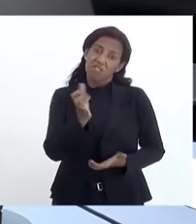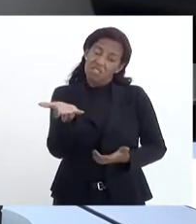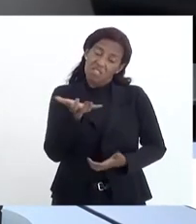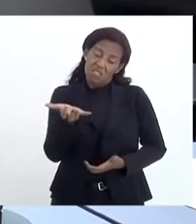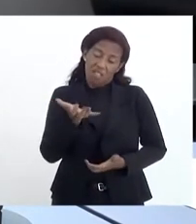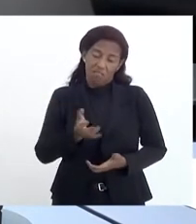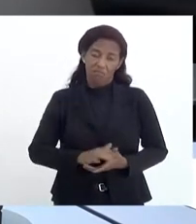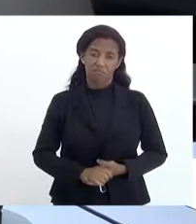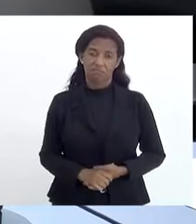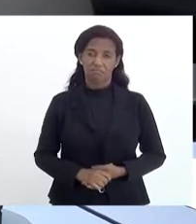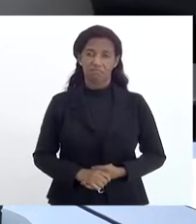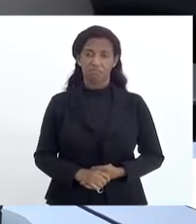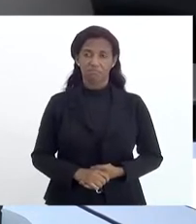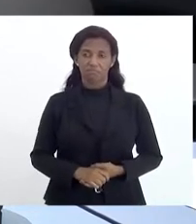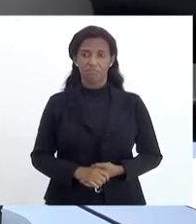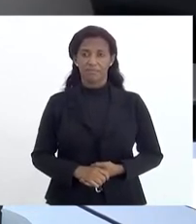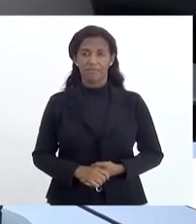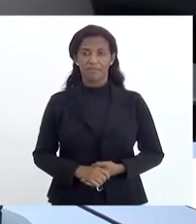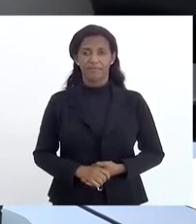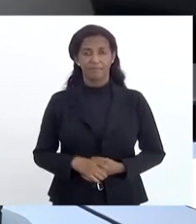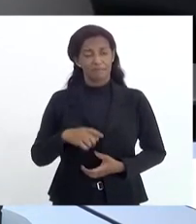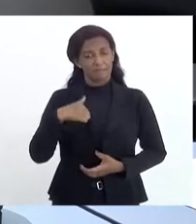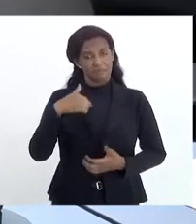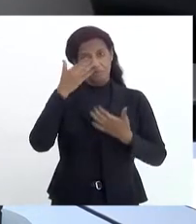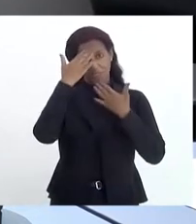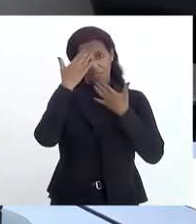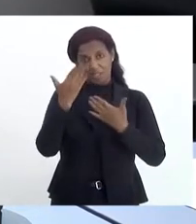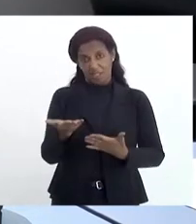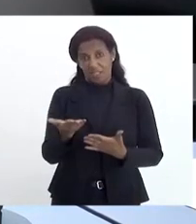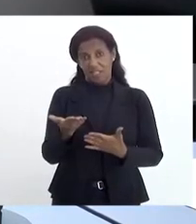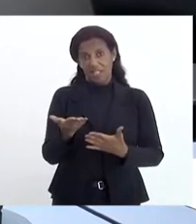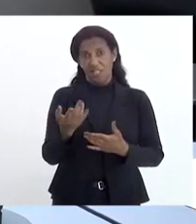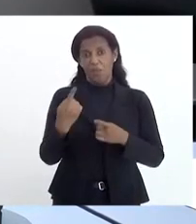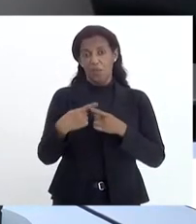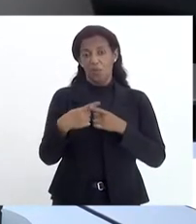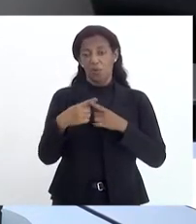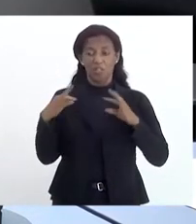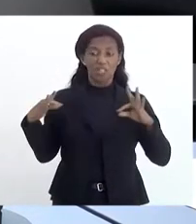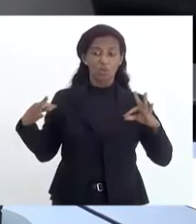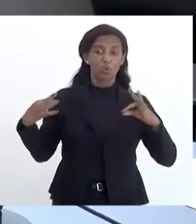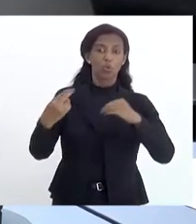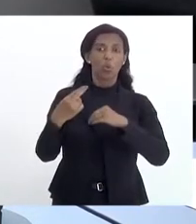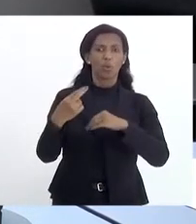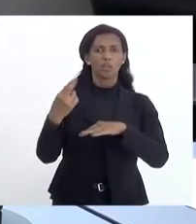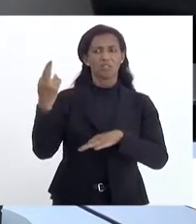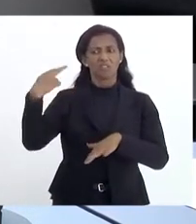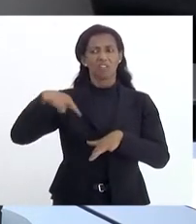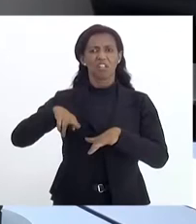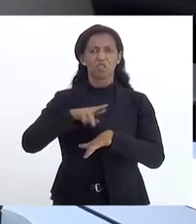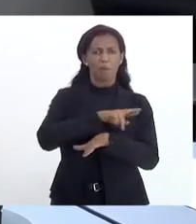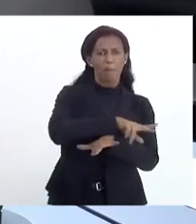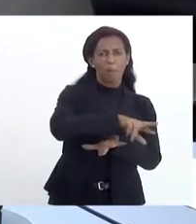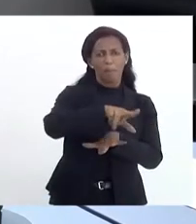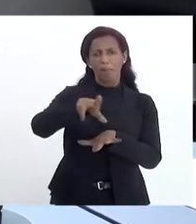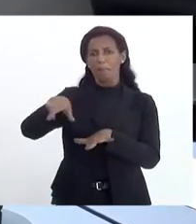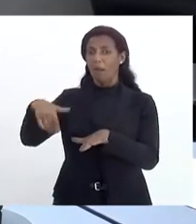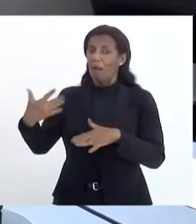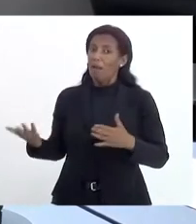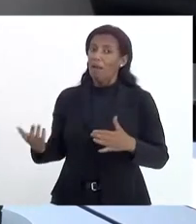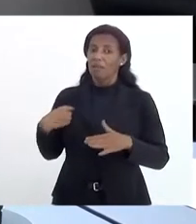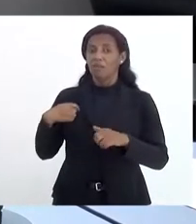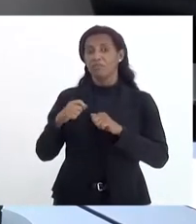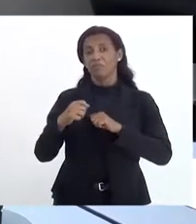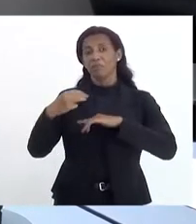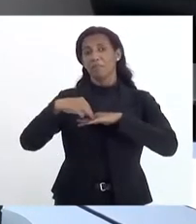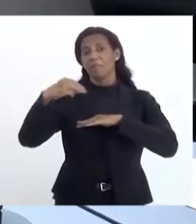bem. Aí eu agradeci, porque eu queria a história das religiões. E aí não fiz mestrado em história das religiões,